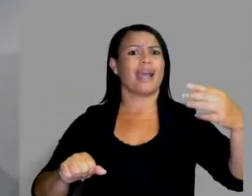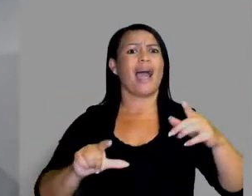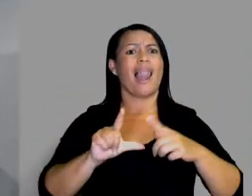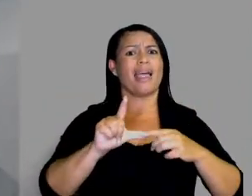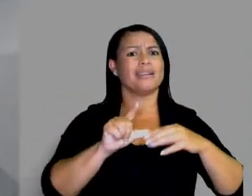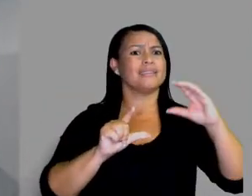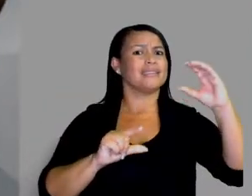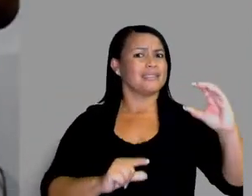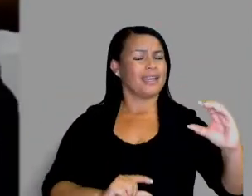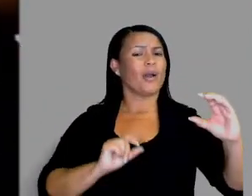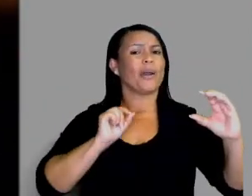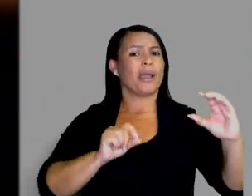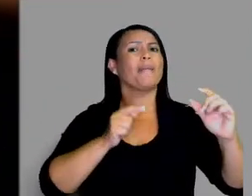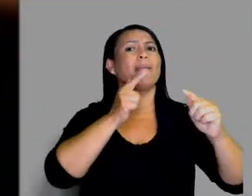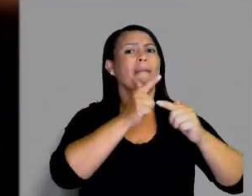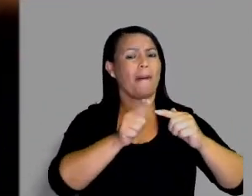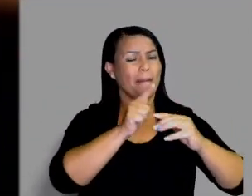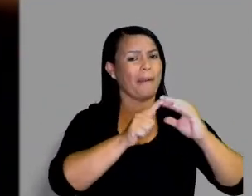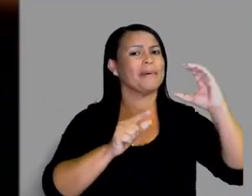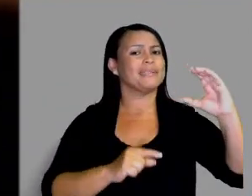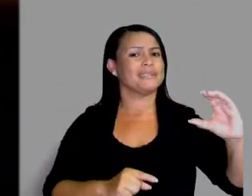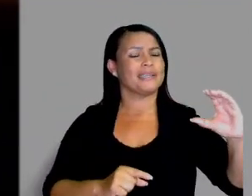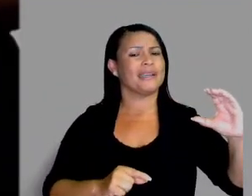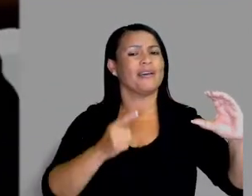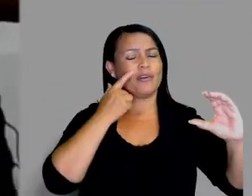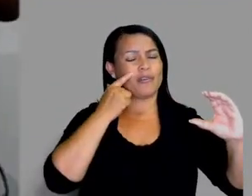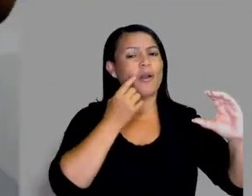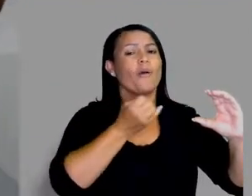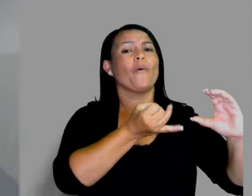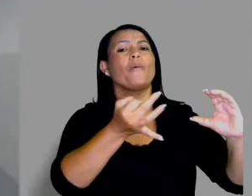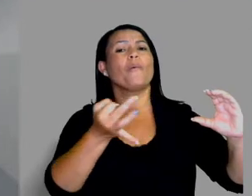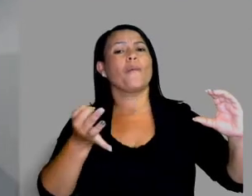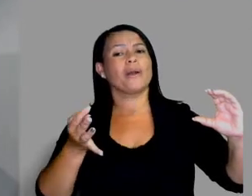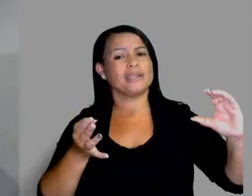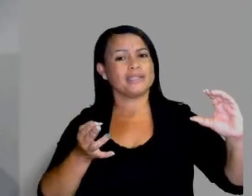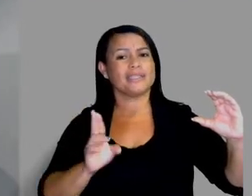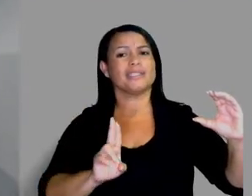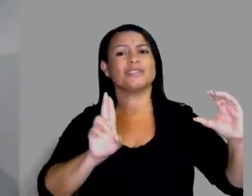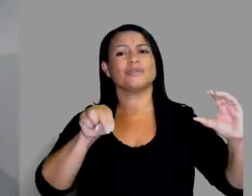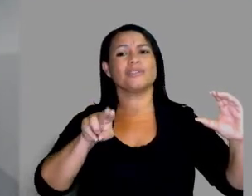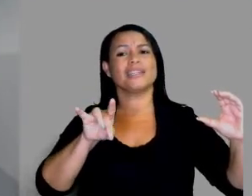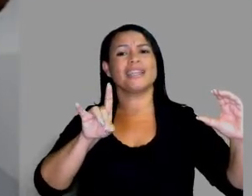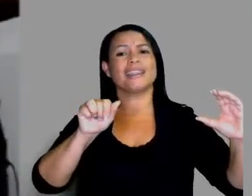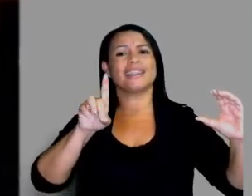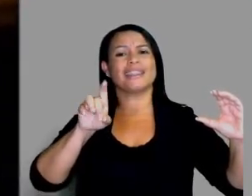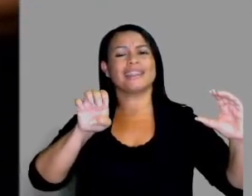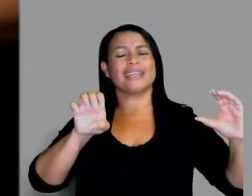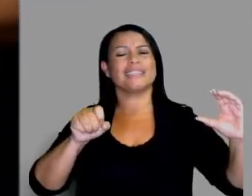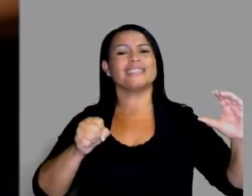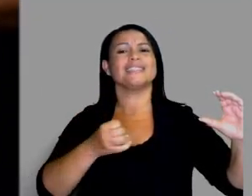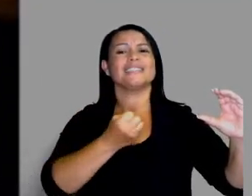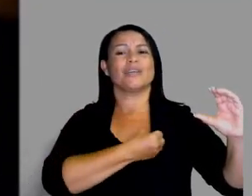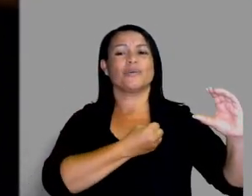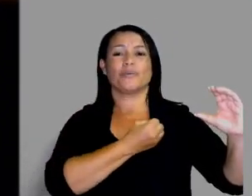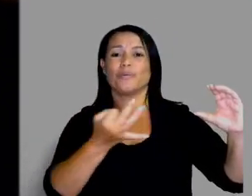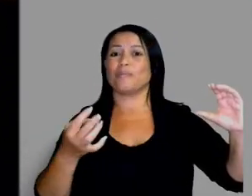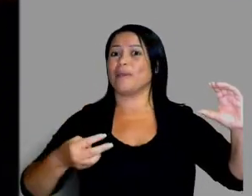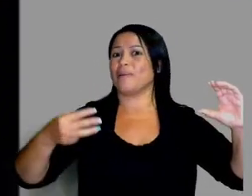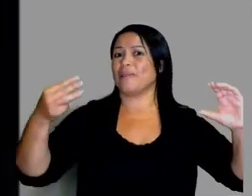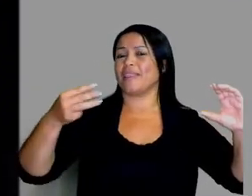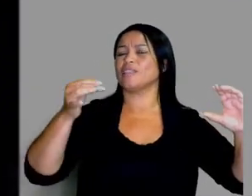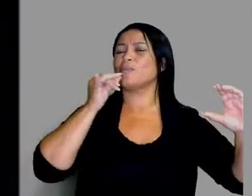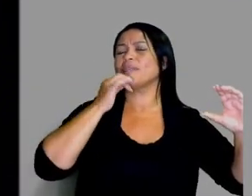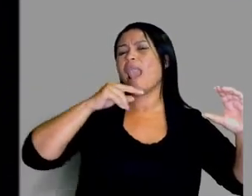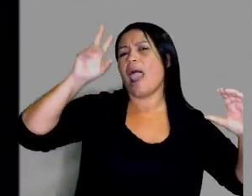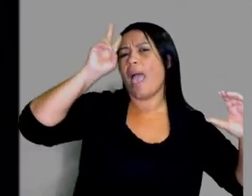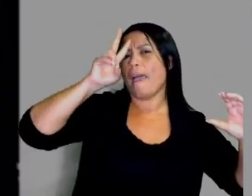problema ainda, né? Que a gente vai ver aí quantas unidades vale o algarismo 3. Lembrando que a